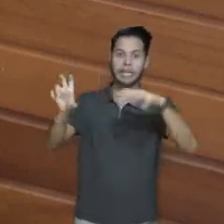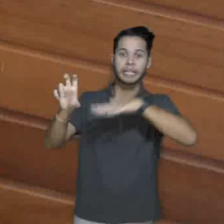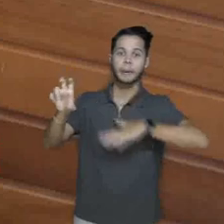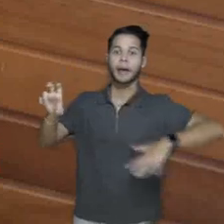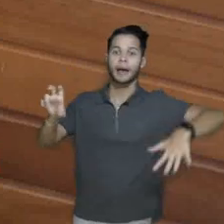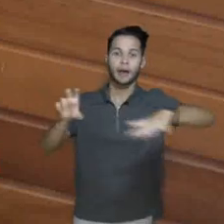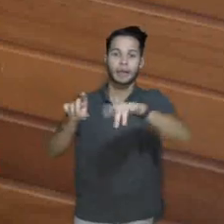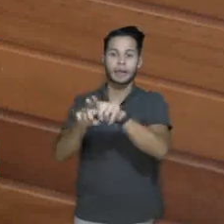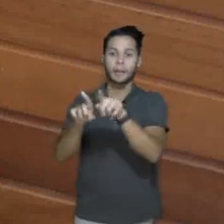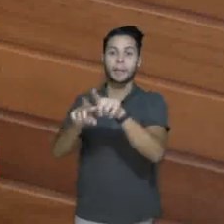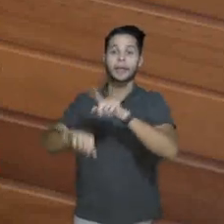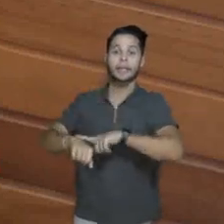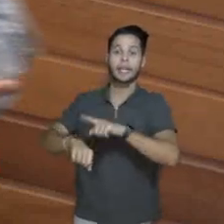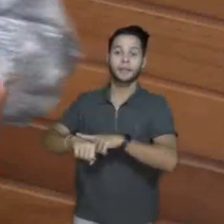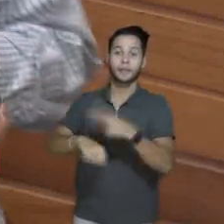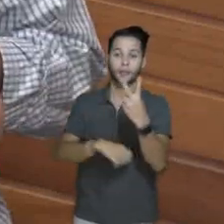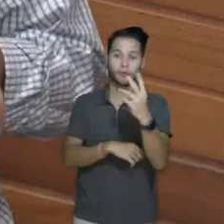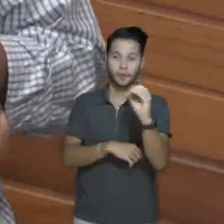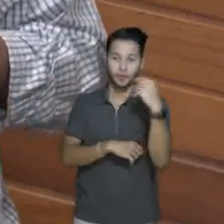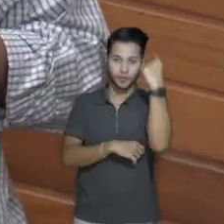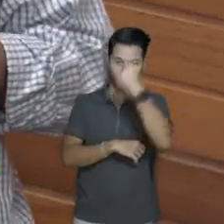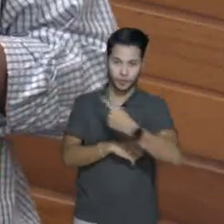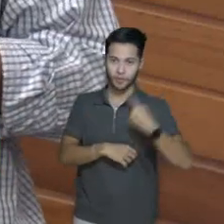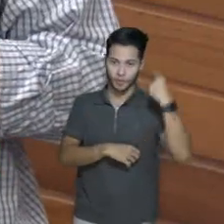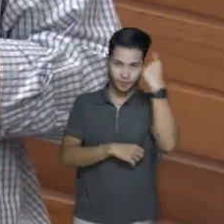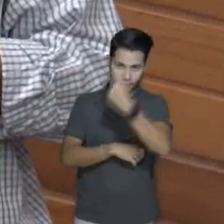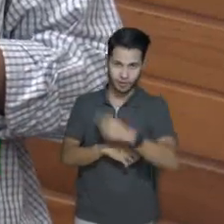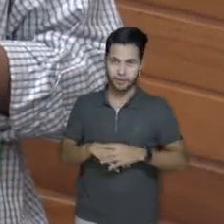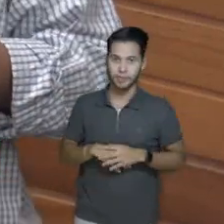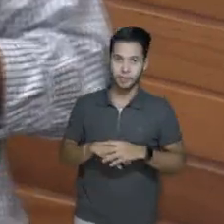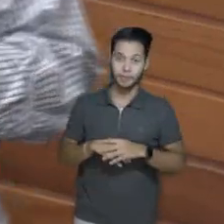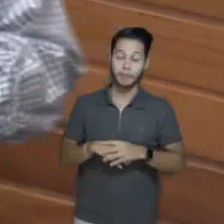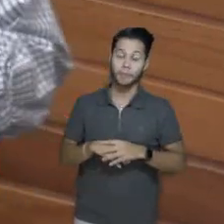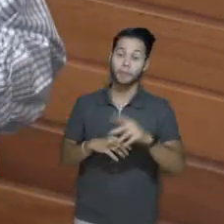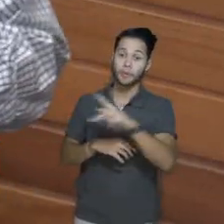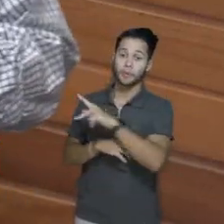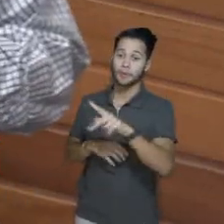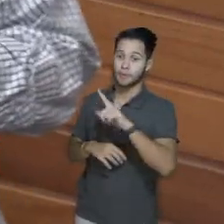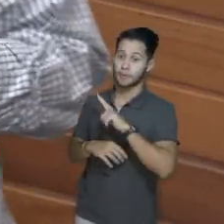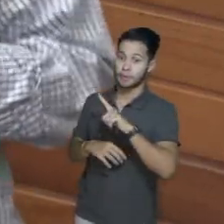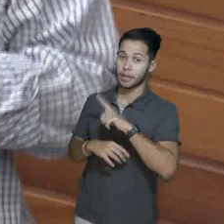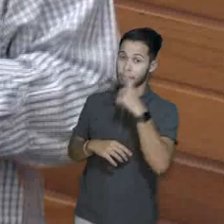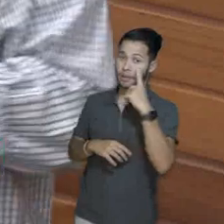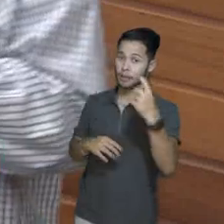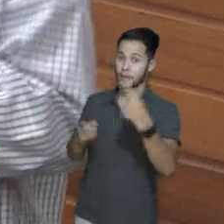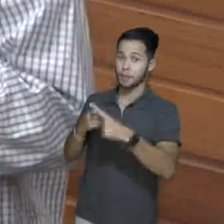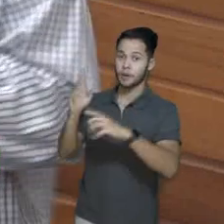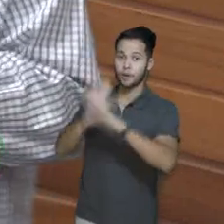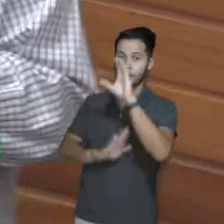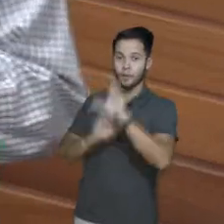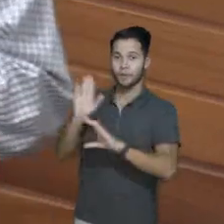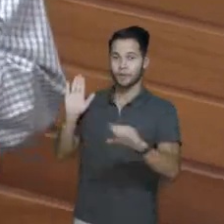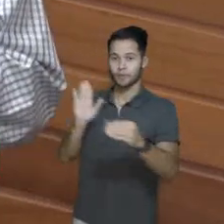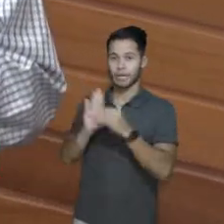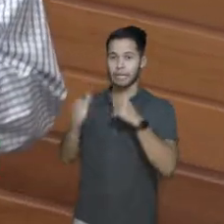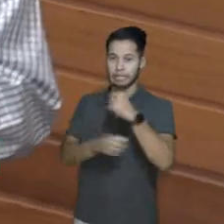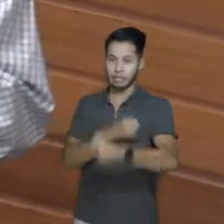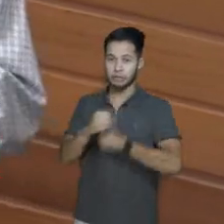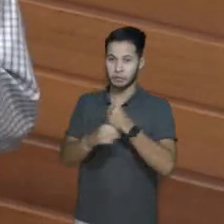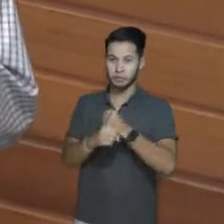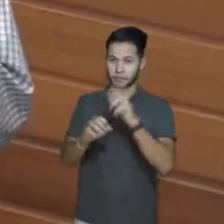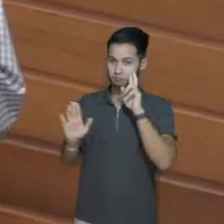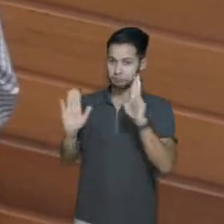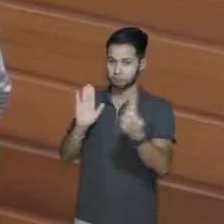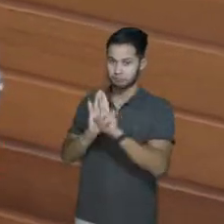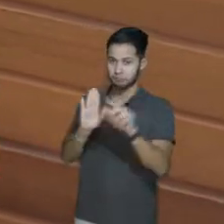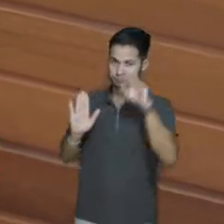aulas próprio próprio Professor tem interesse porque ele bota no currículo dele ele tem que ter isso anualmente e pra gente chegar